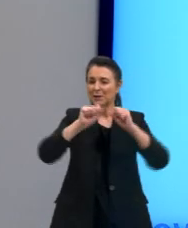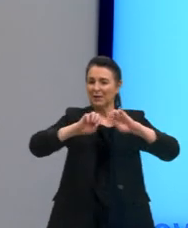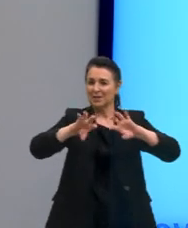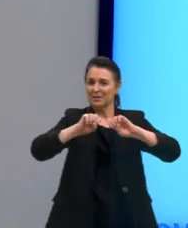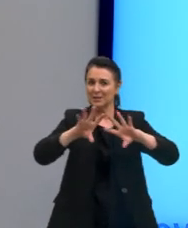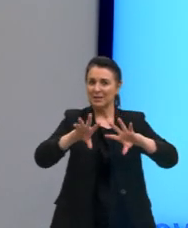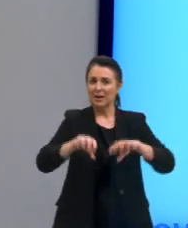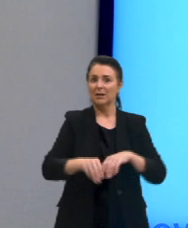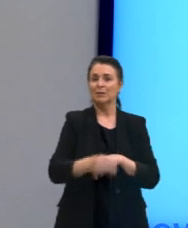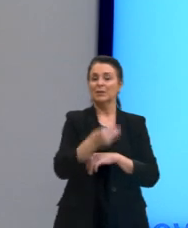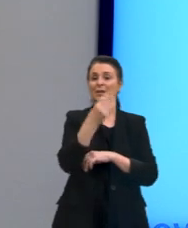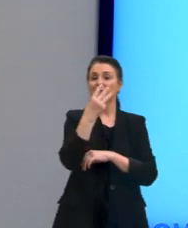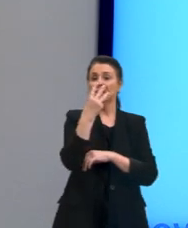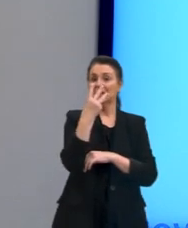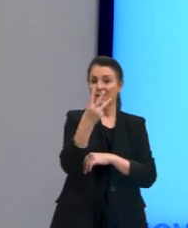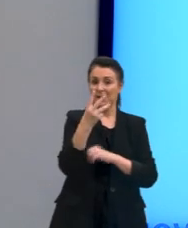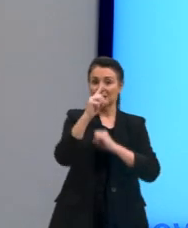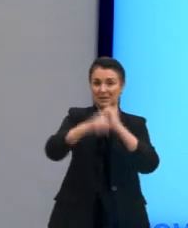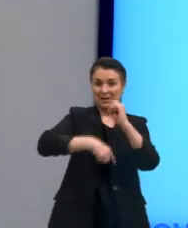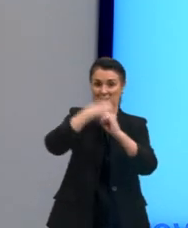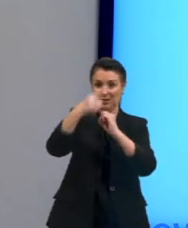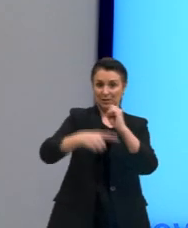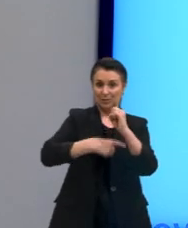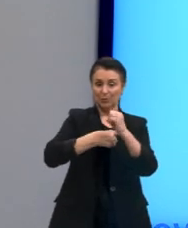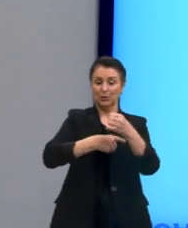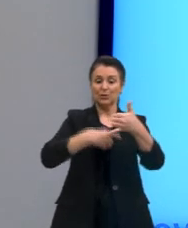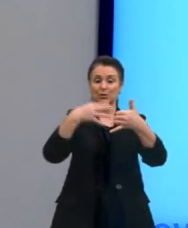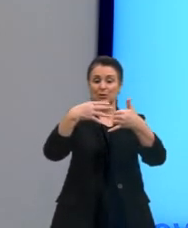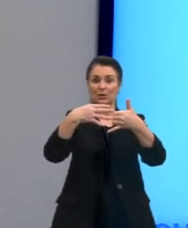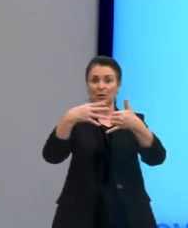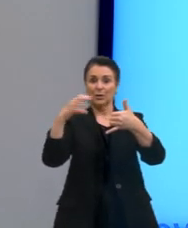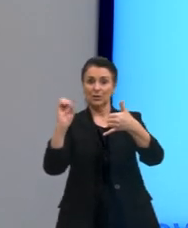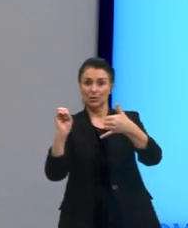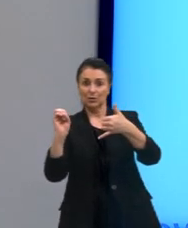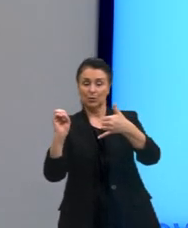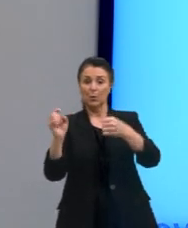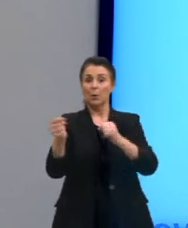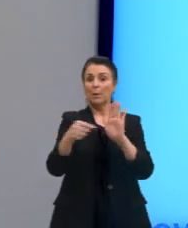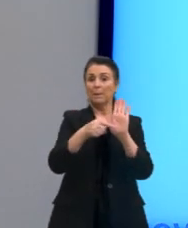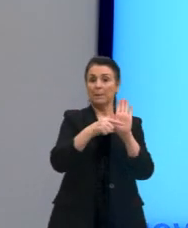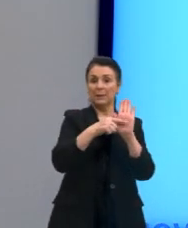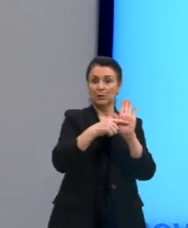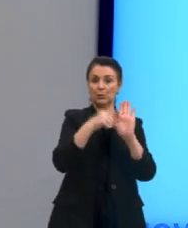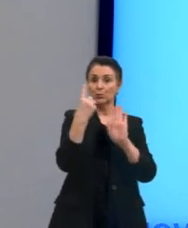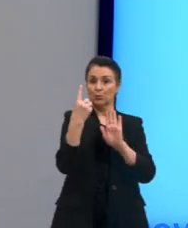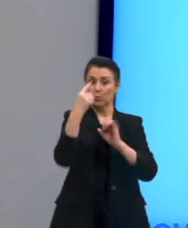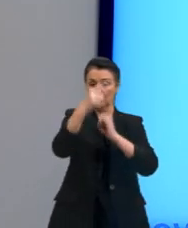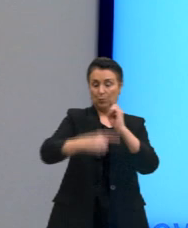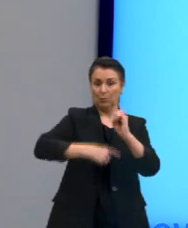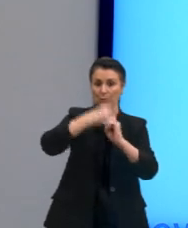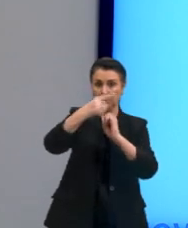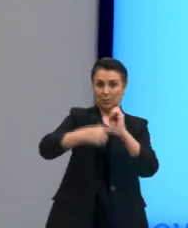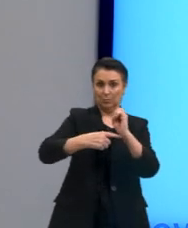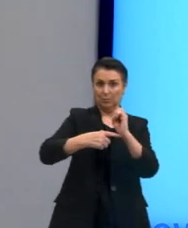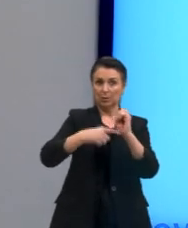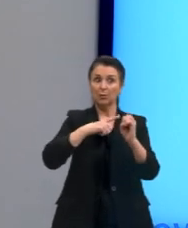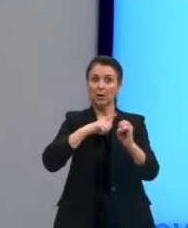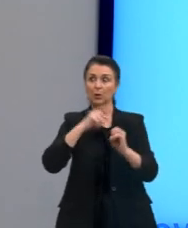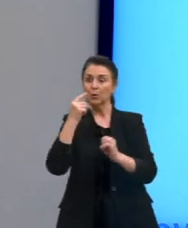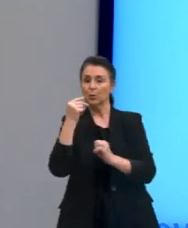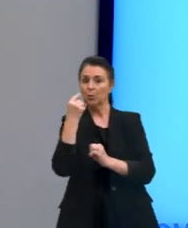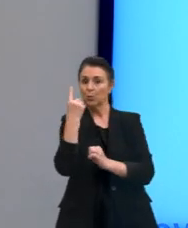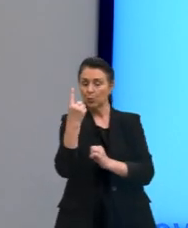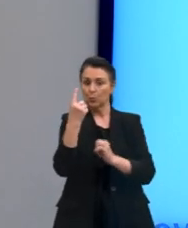eu tenho três até o oxigênio menos um átomo que não tem nada significa que eu tenho uma hidrogenico